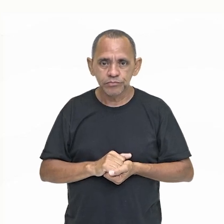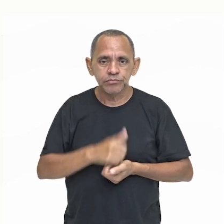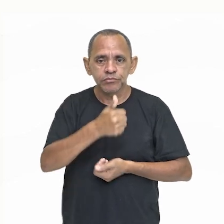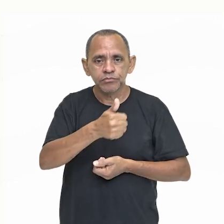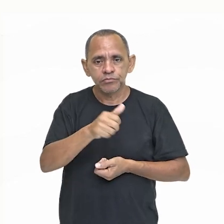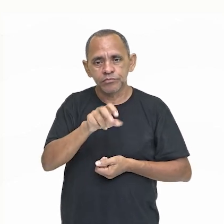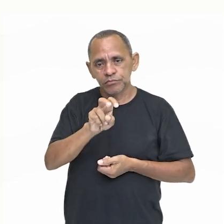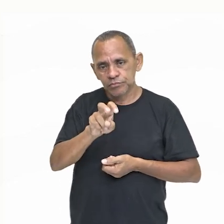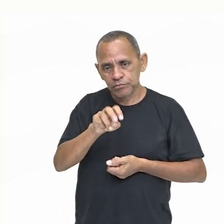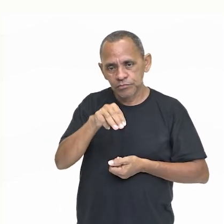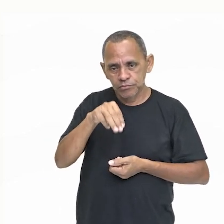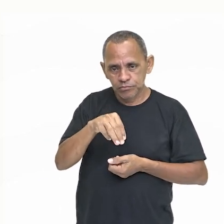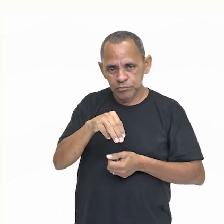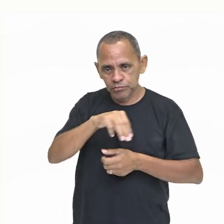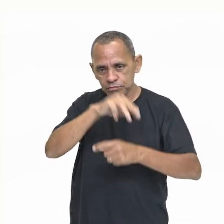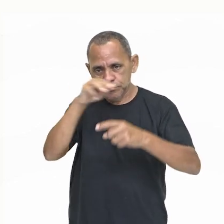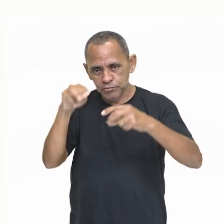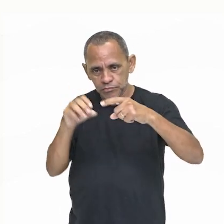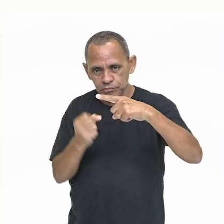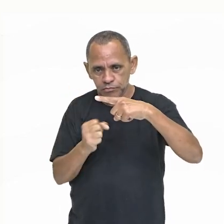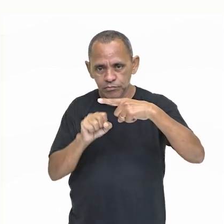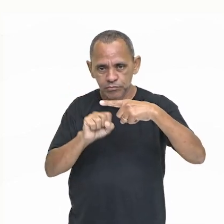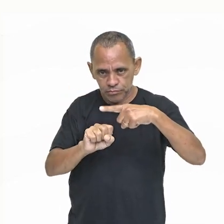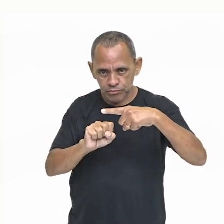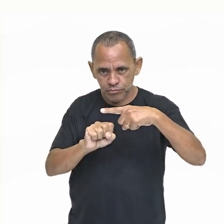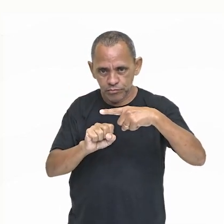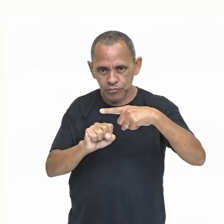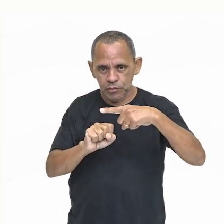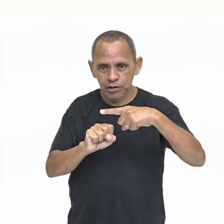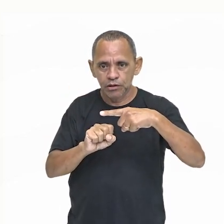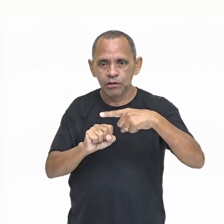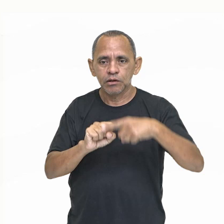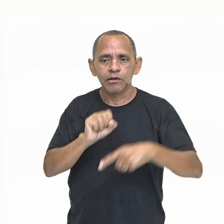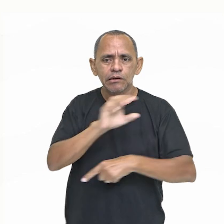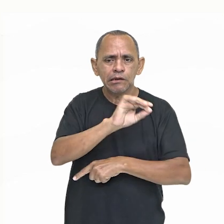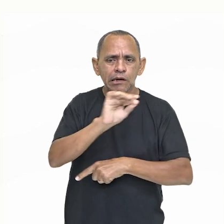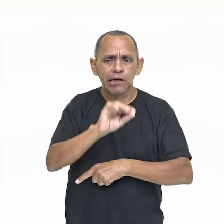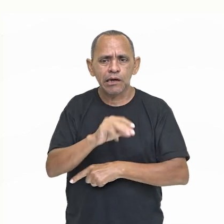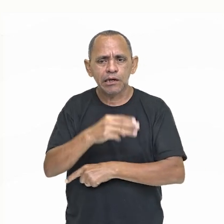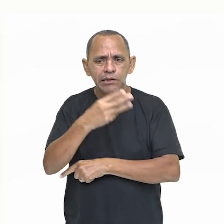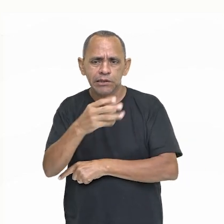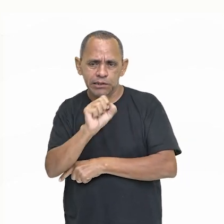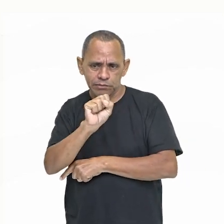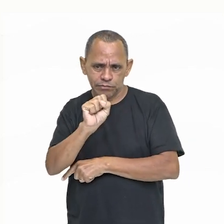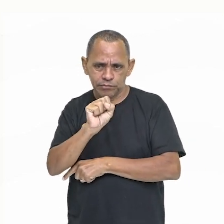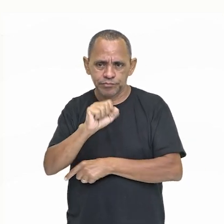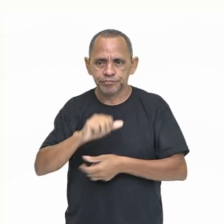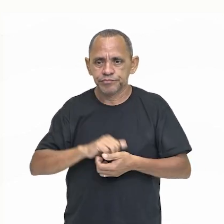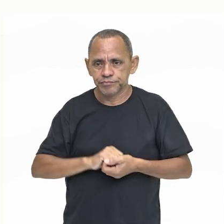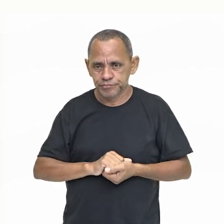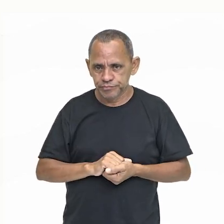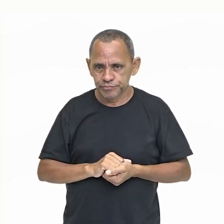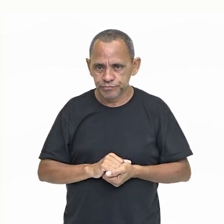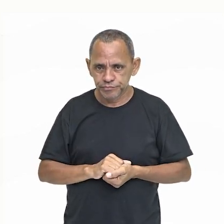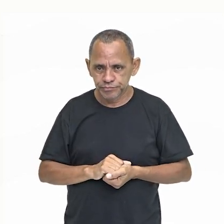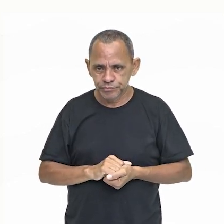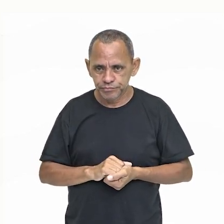15 metros por segundo a cada 3 segundos. Logo, eu tenho quem? Nos